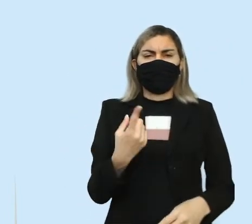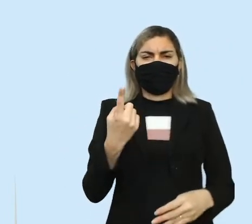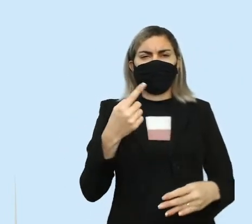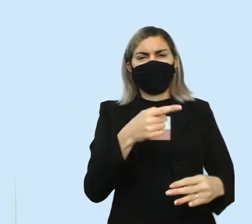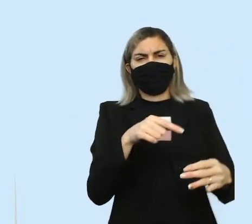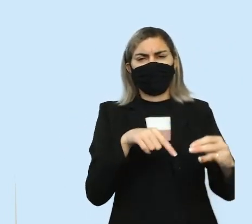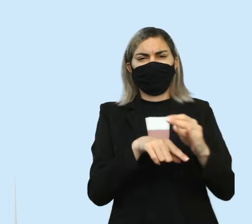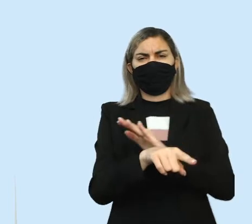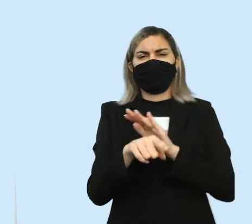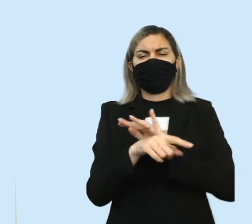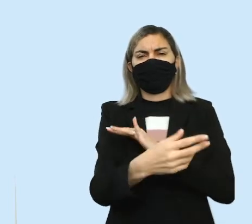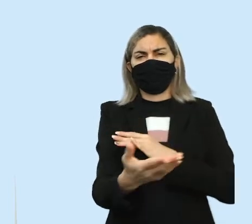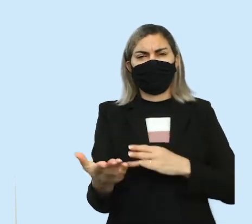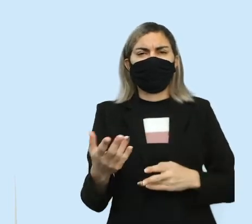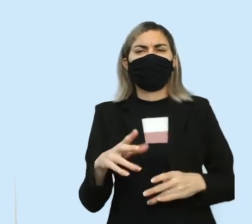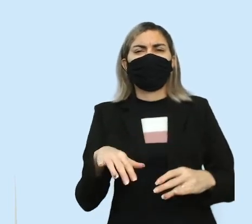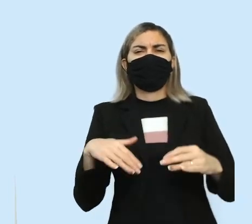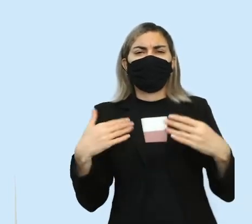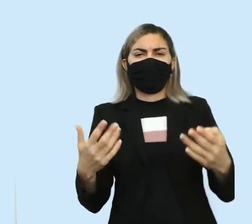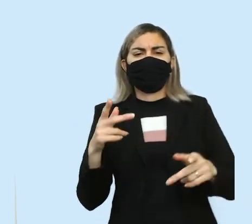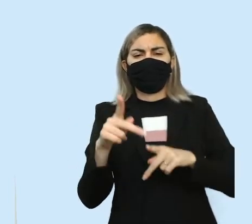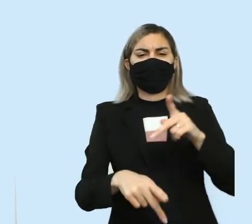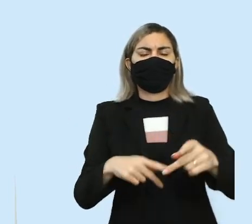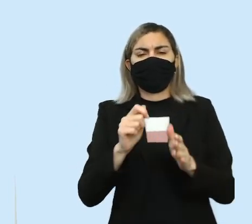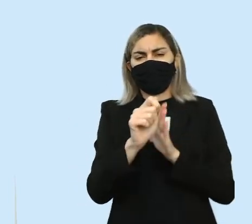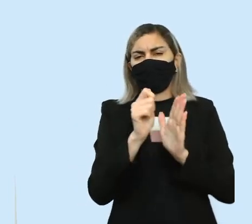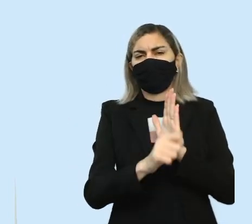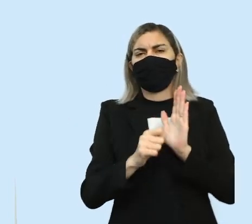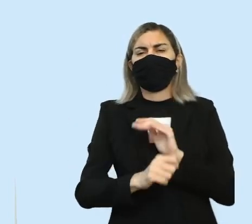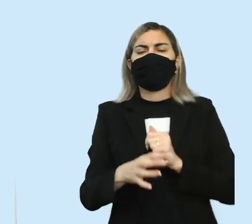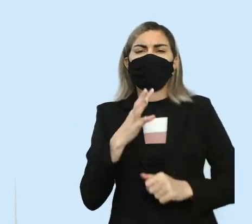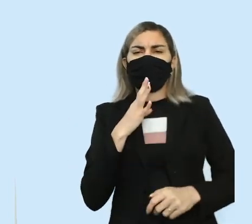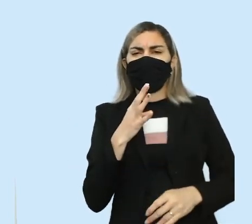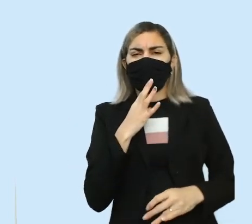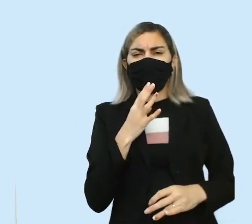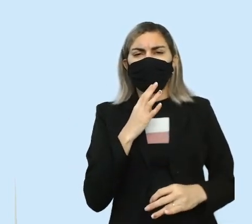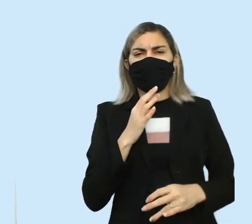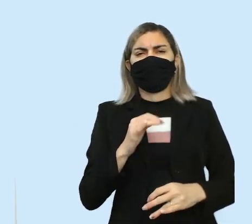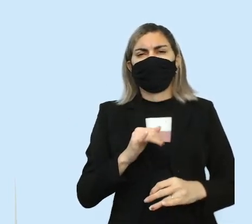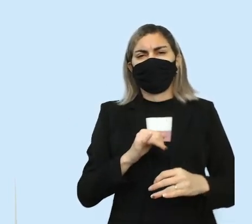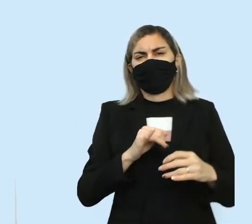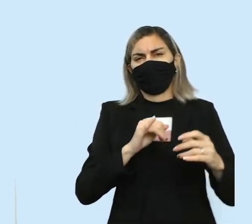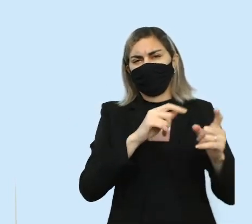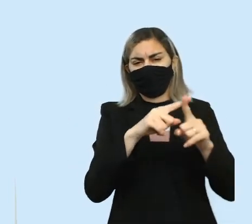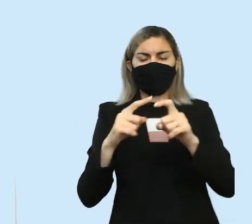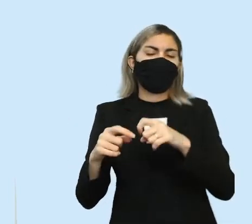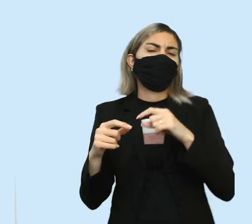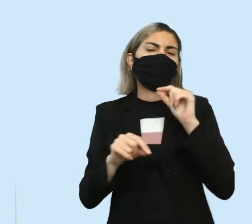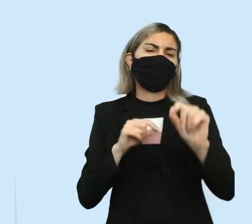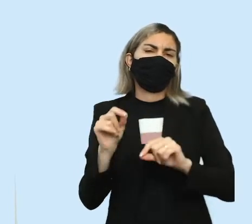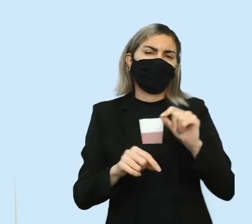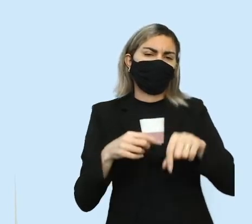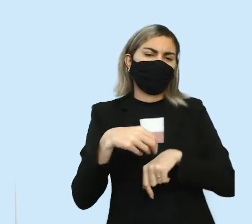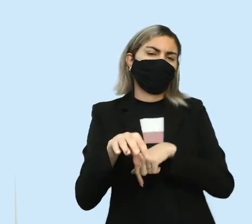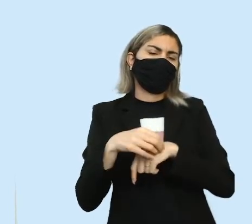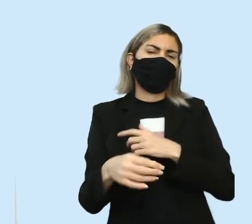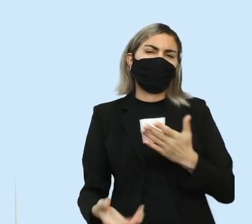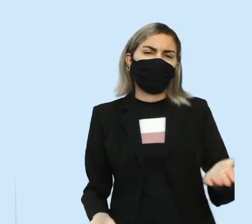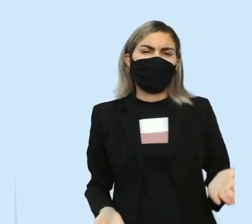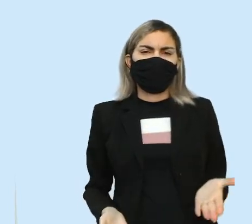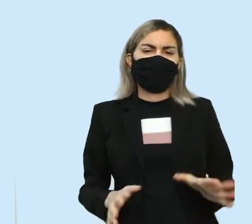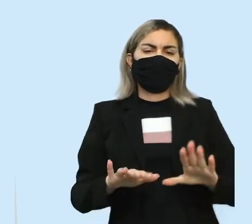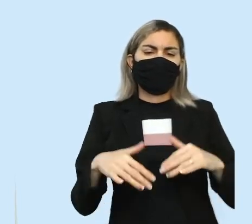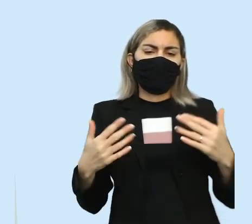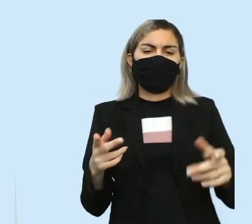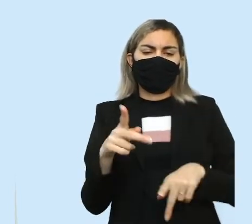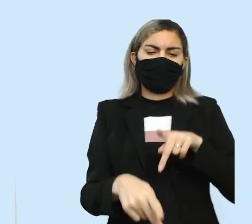a você, qual foi o povo que os sinais de sua escrita sagrada são conhecidos como hieroglifos? Certo? O que é que você colocaria? Qual